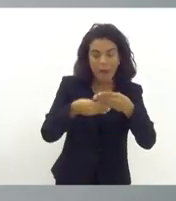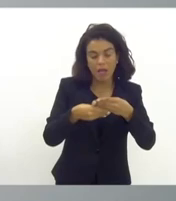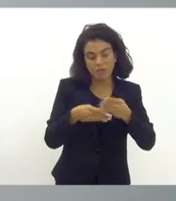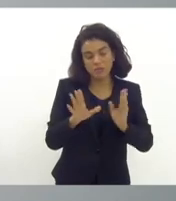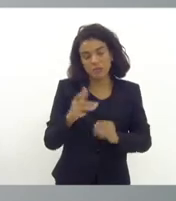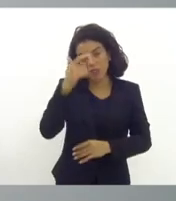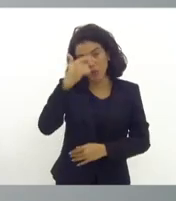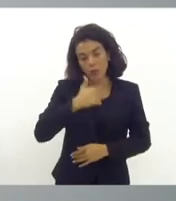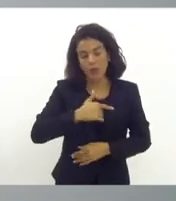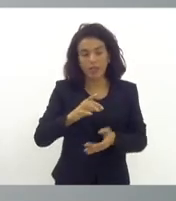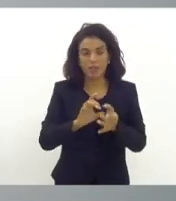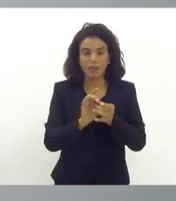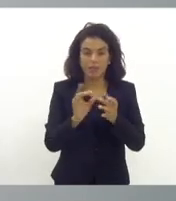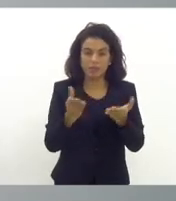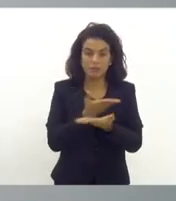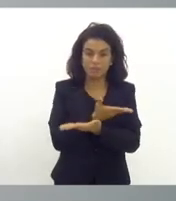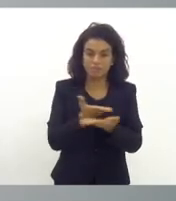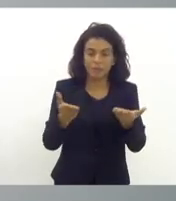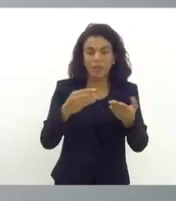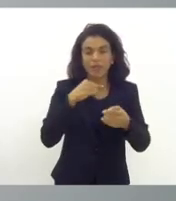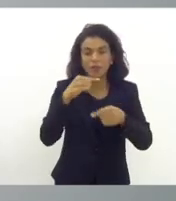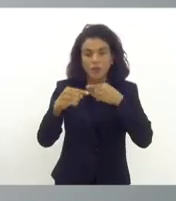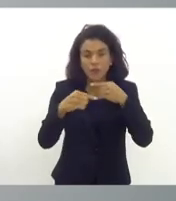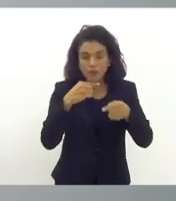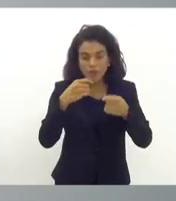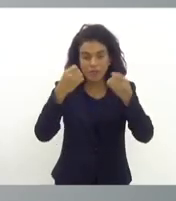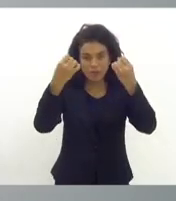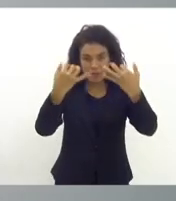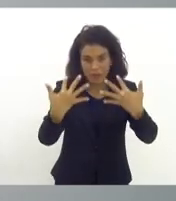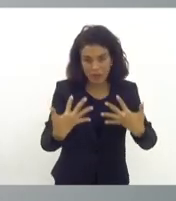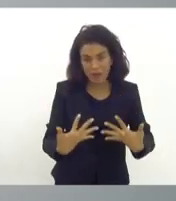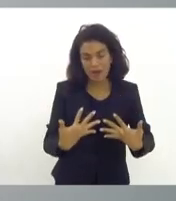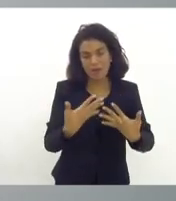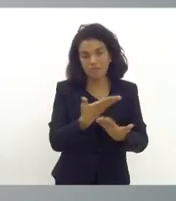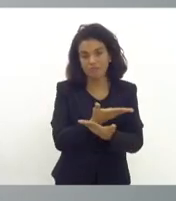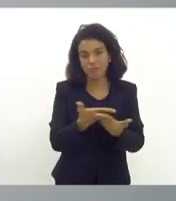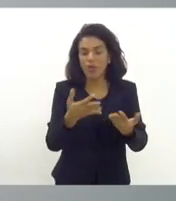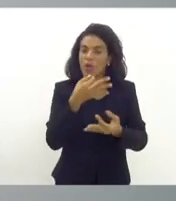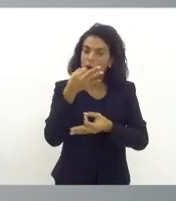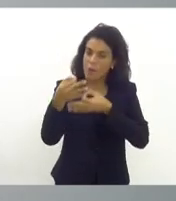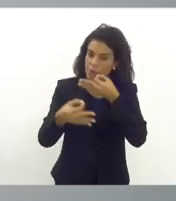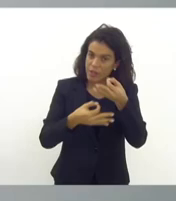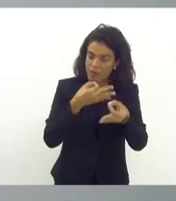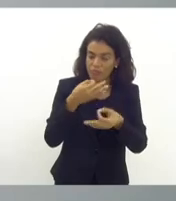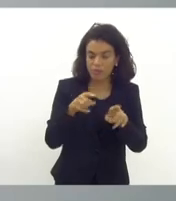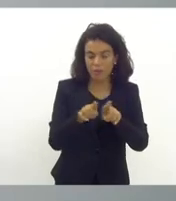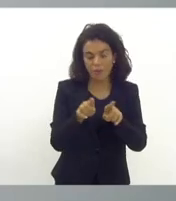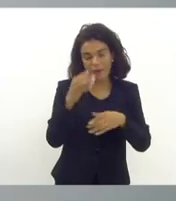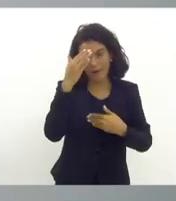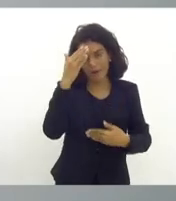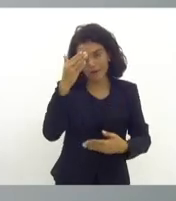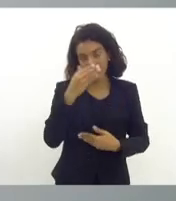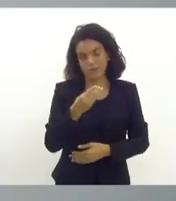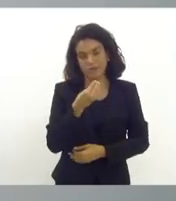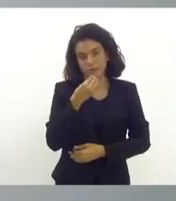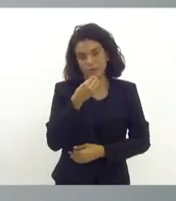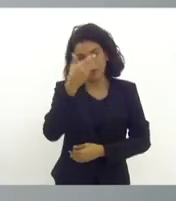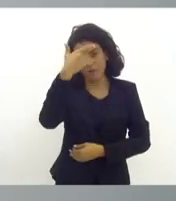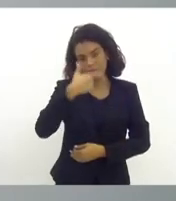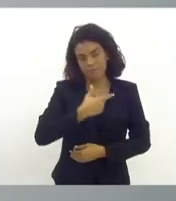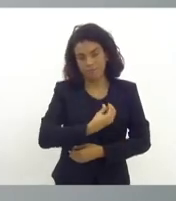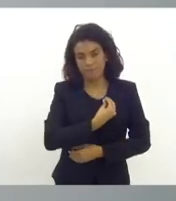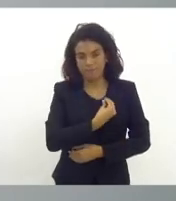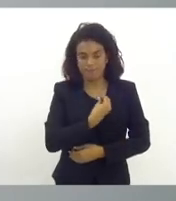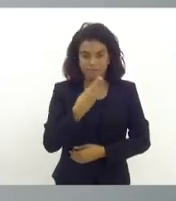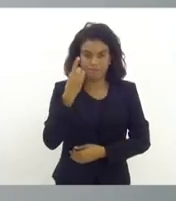mais estou aqui para tirar eventuais dúvidas colaborar com sugestões e agradeço a oportunidade de estar aqui realizando esses esclarecimentos